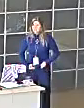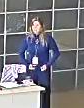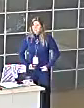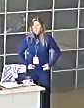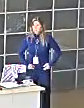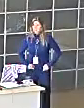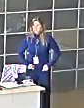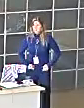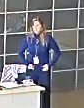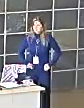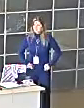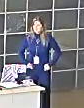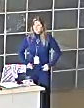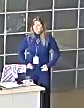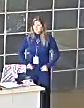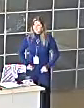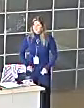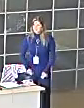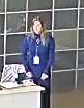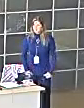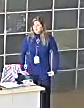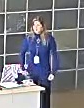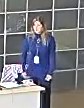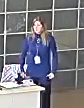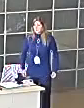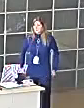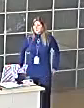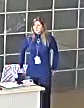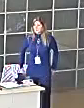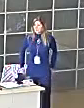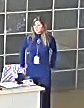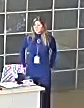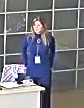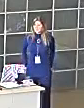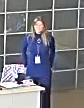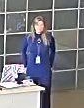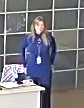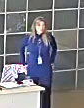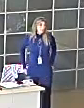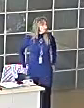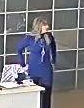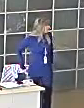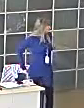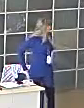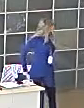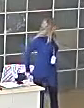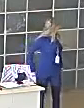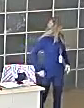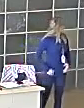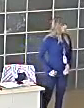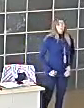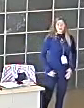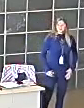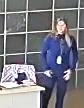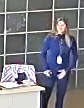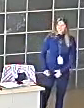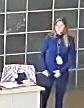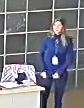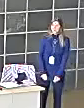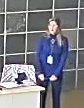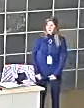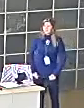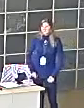som para quem é cego deficiente visual não sabe onde a pessoa que está falando está ela pode est em